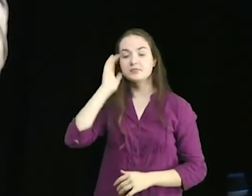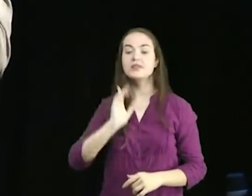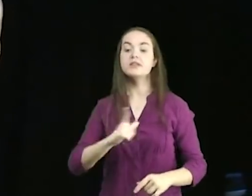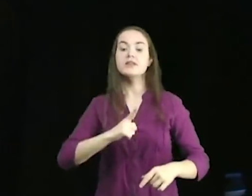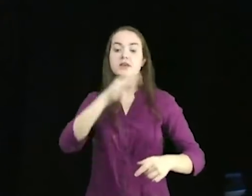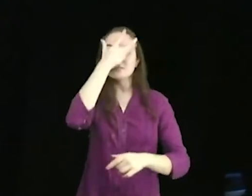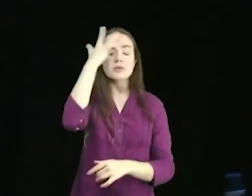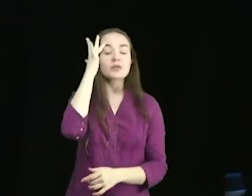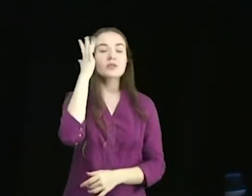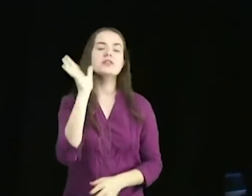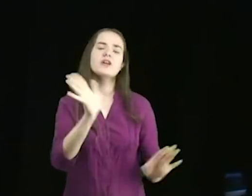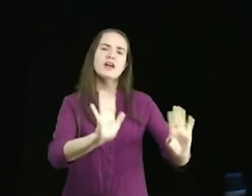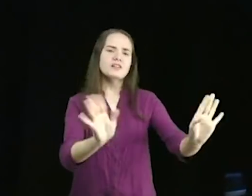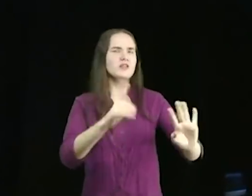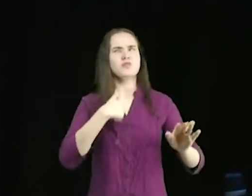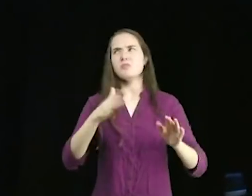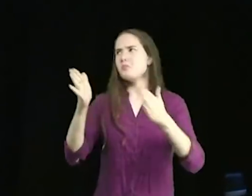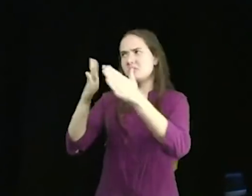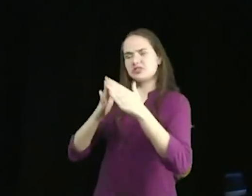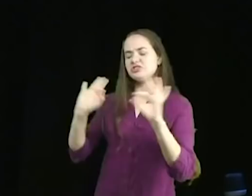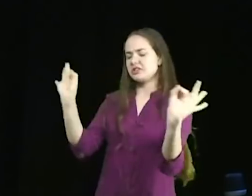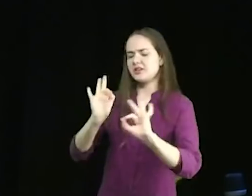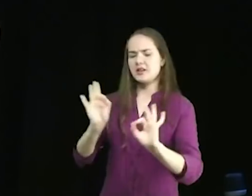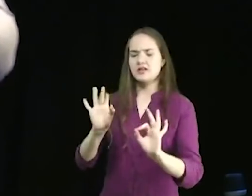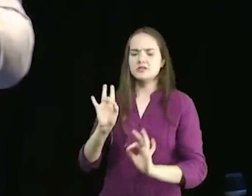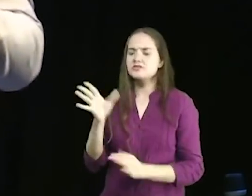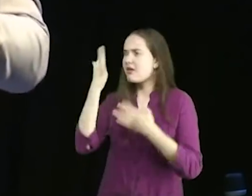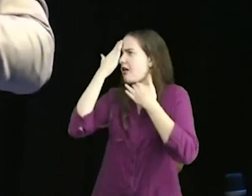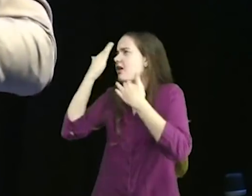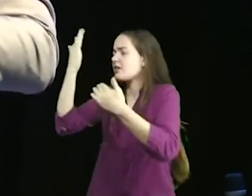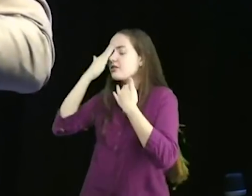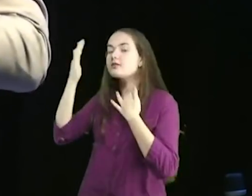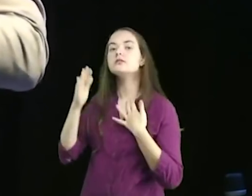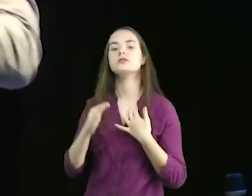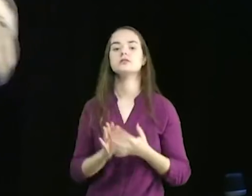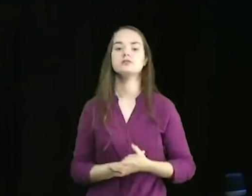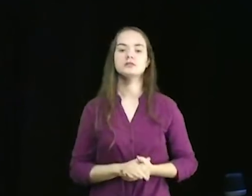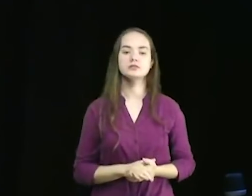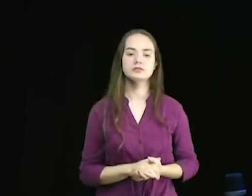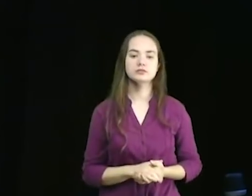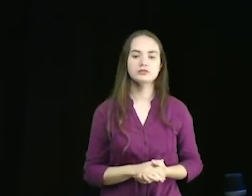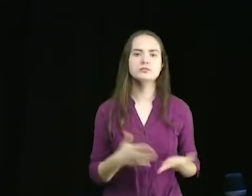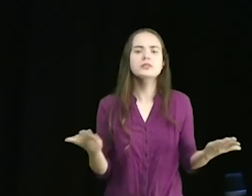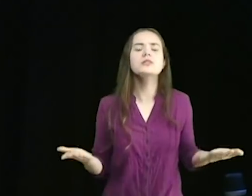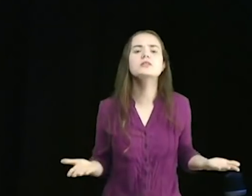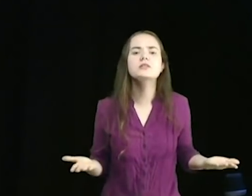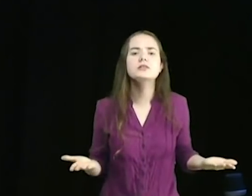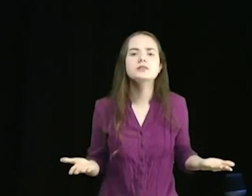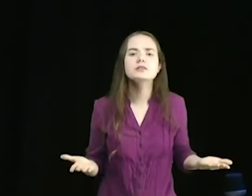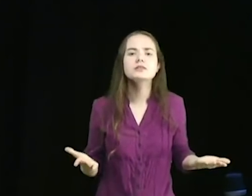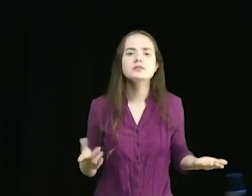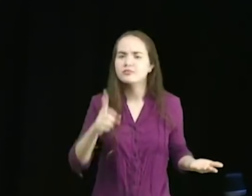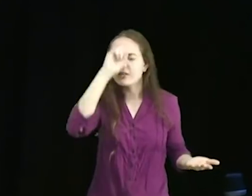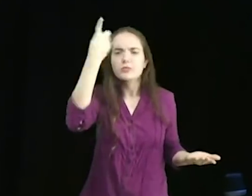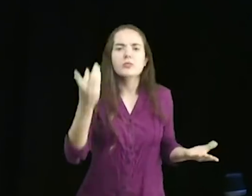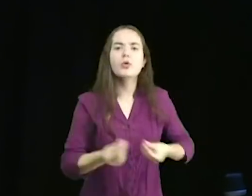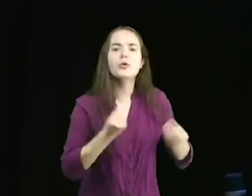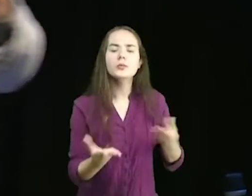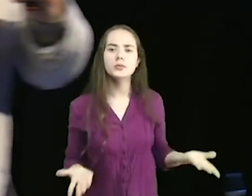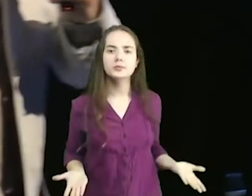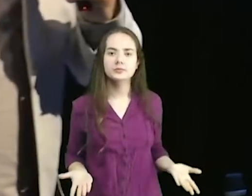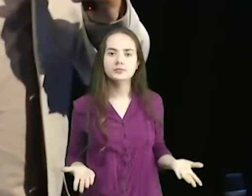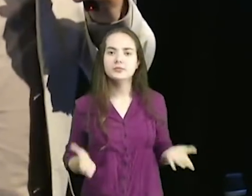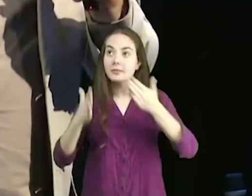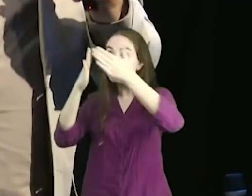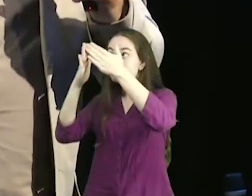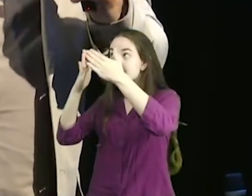que fica, não vou pedir nada, só quero agradecer. Mas de onde você tira isso? Peça e lhe